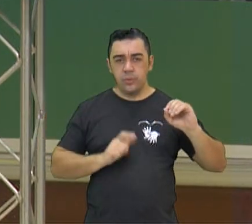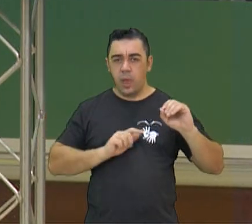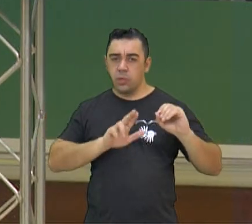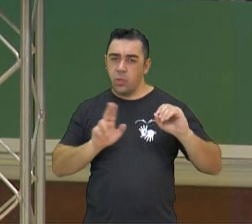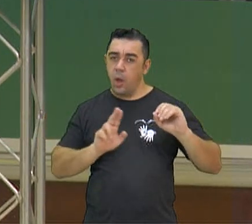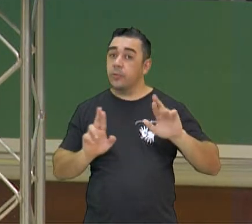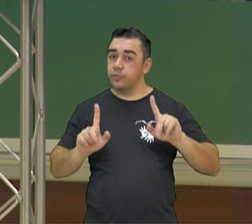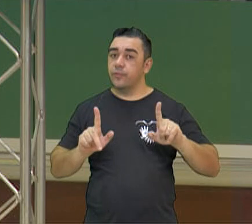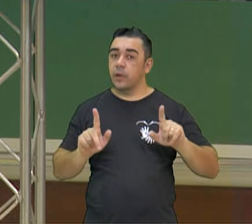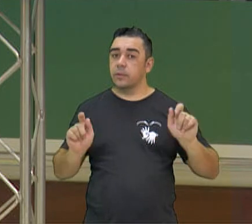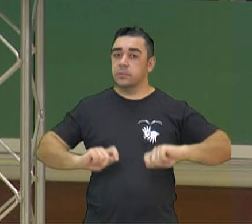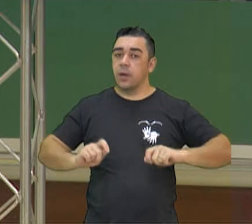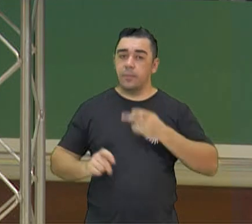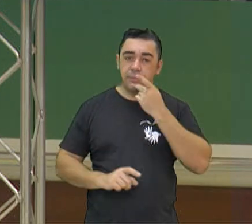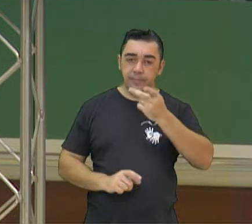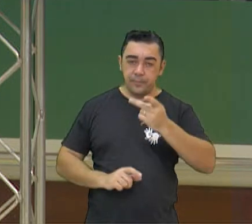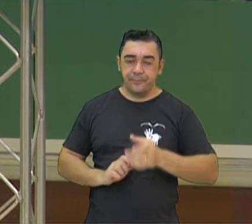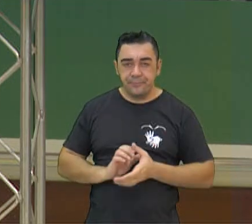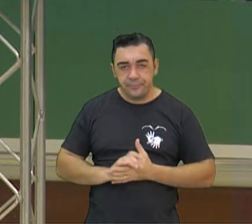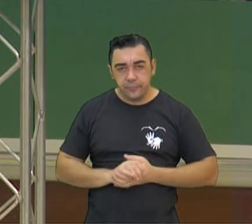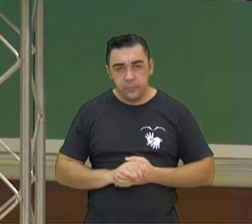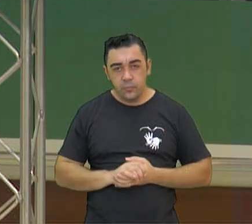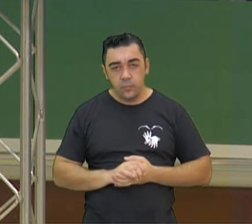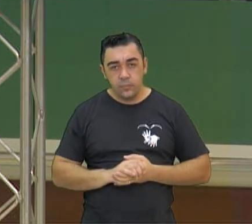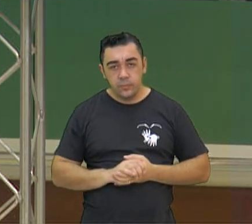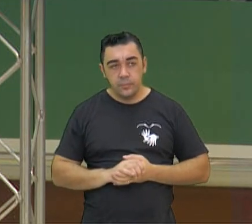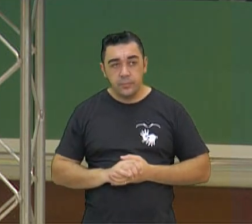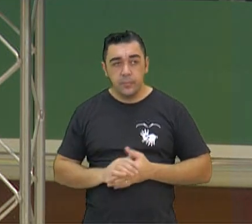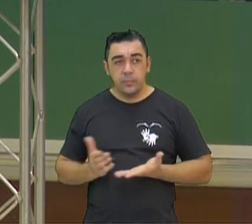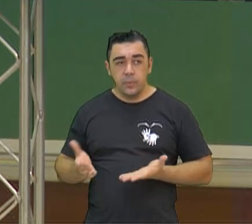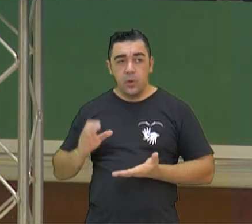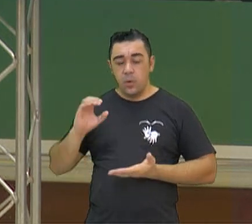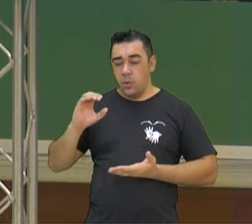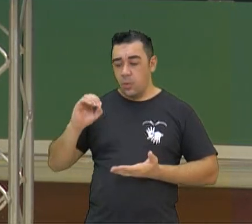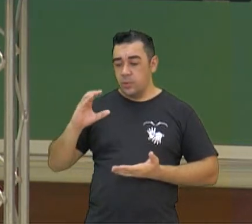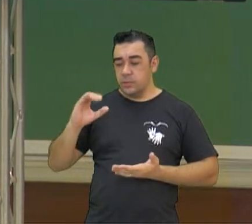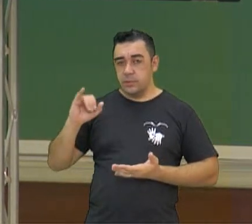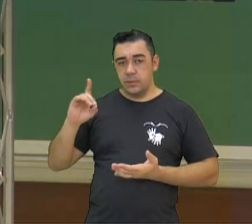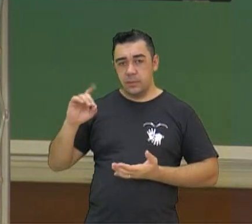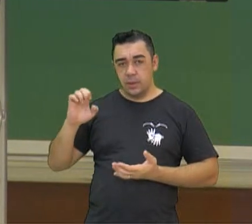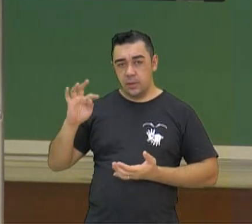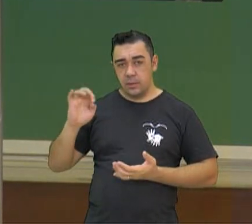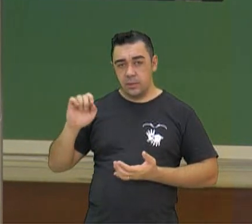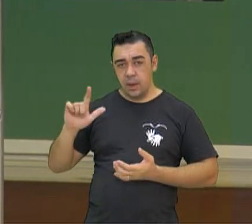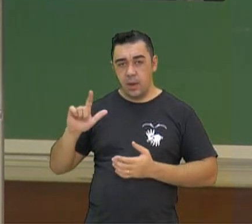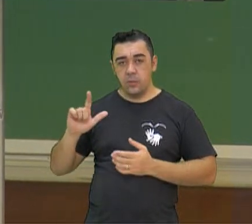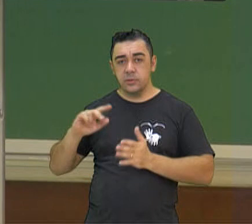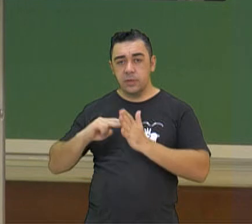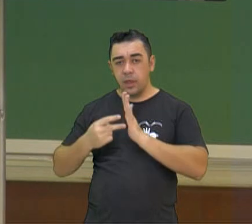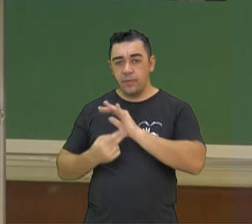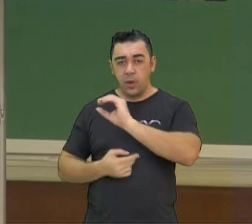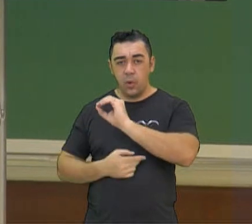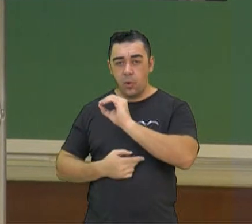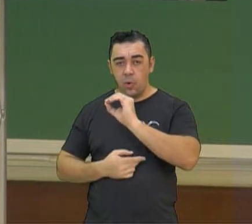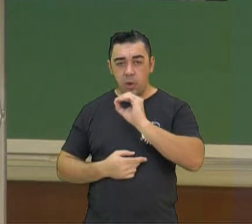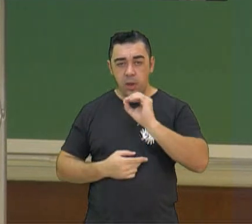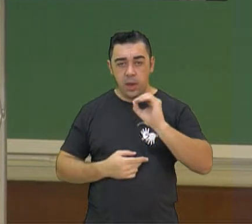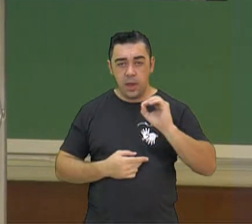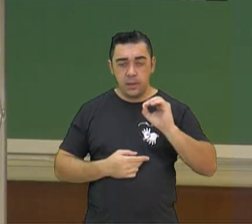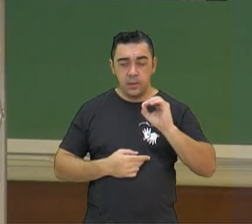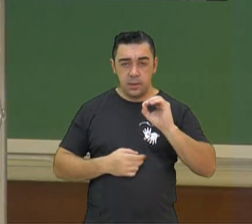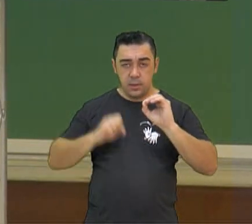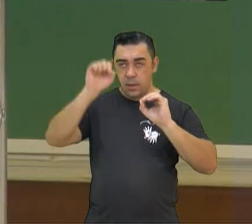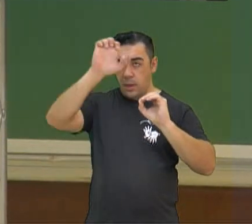serem falados. Então, Ocidente, lembrar que é Oeste, Oriente